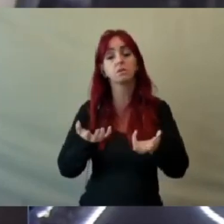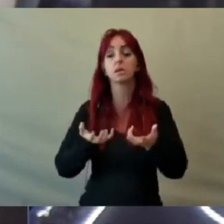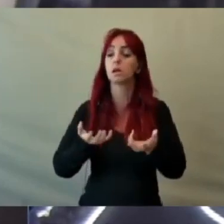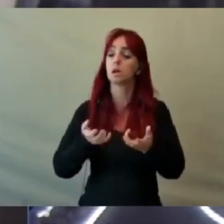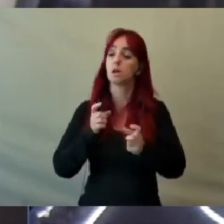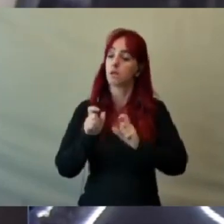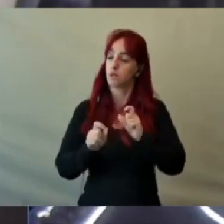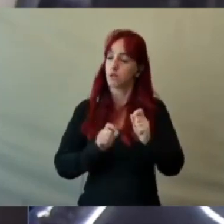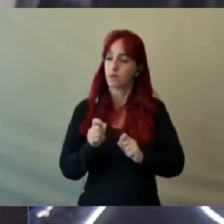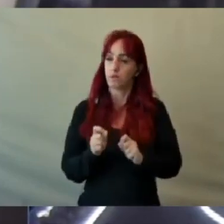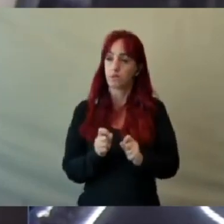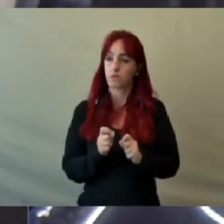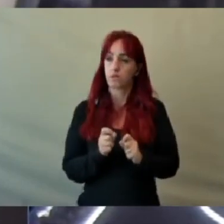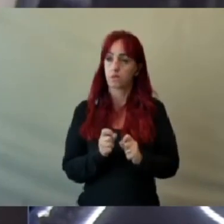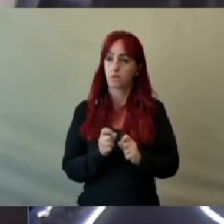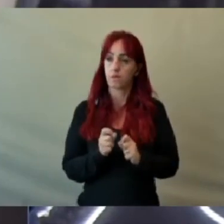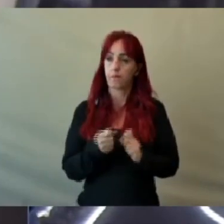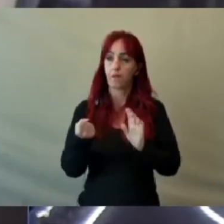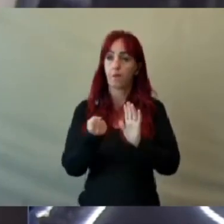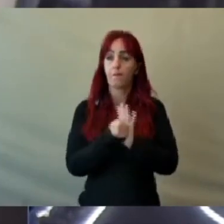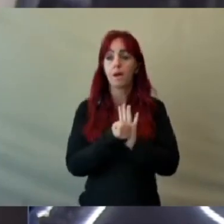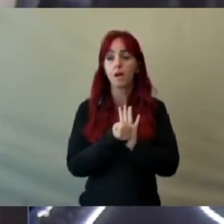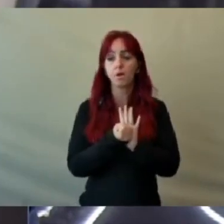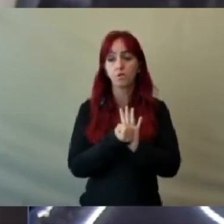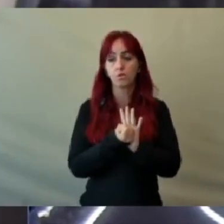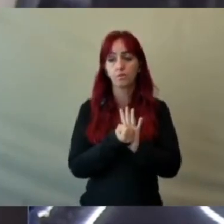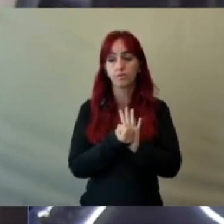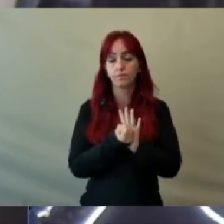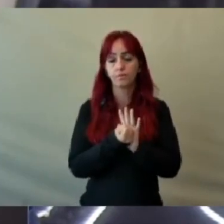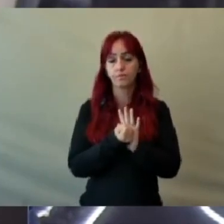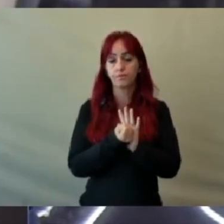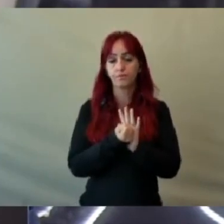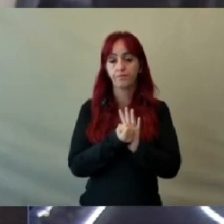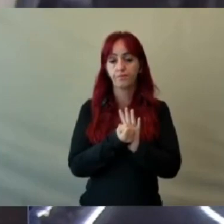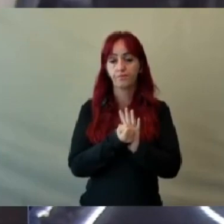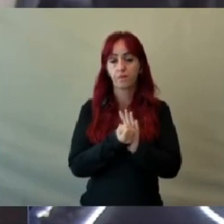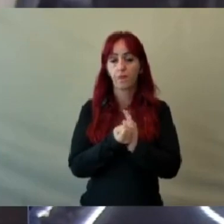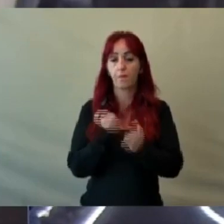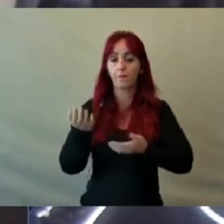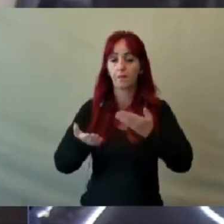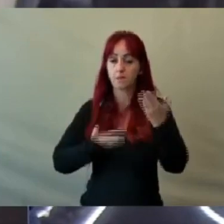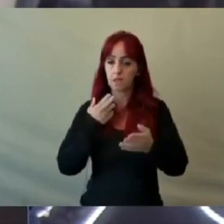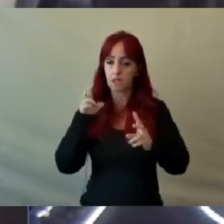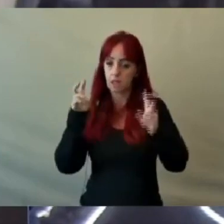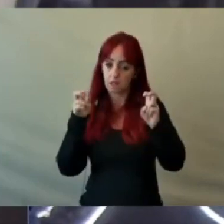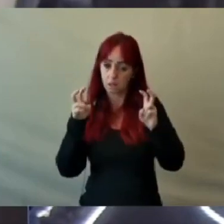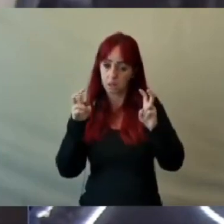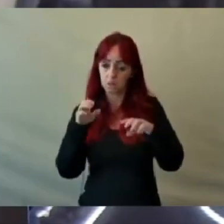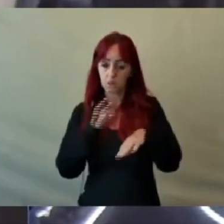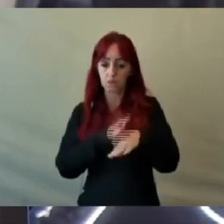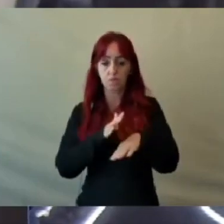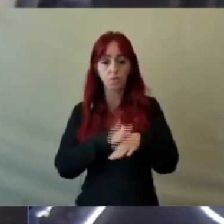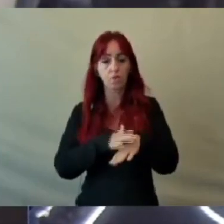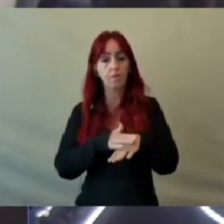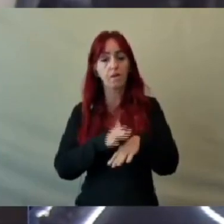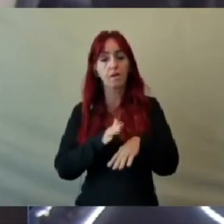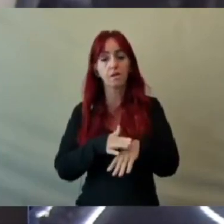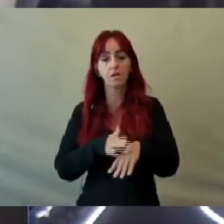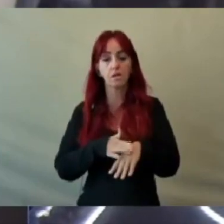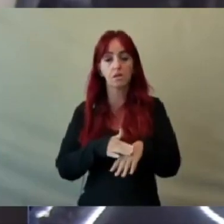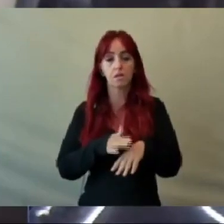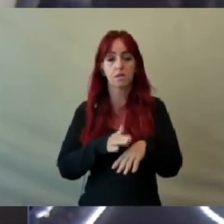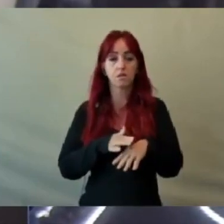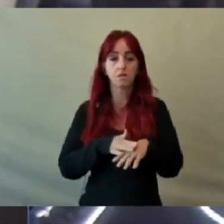para que a gente possa tratar esse assunto com mais eficácia mais eficiência com mais